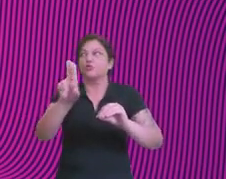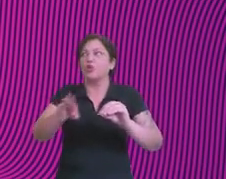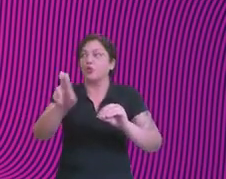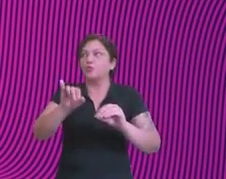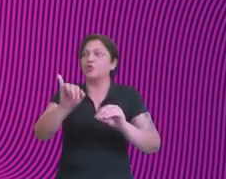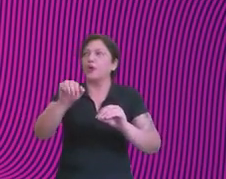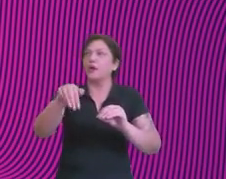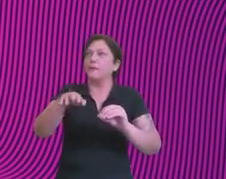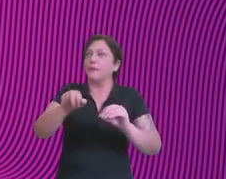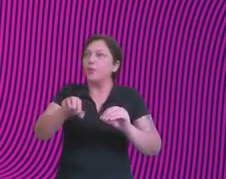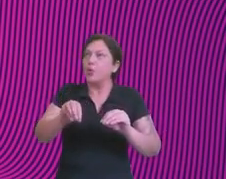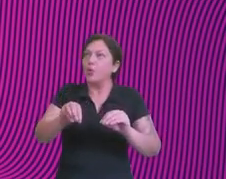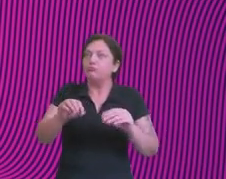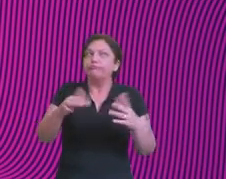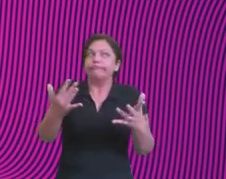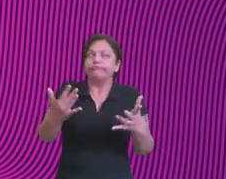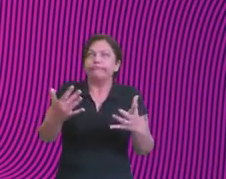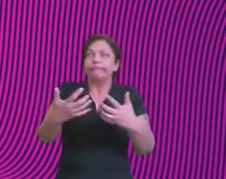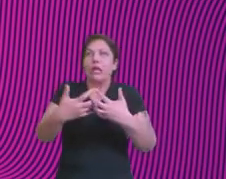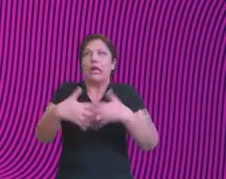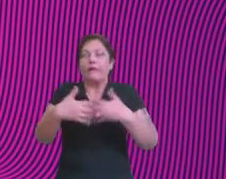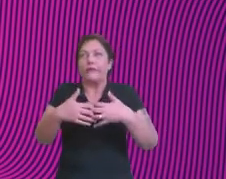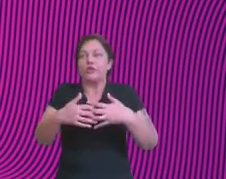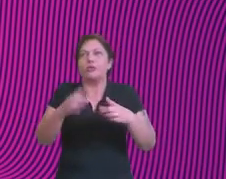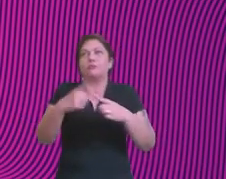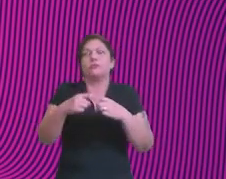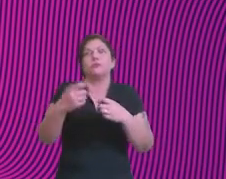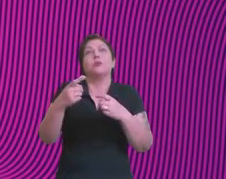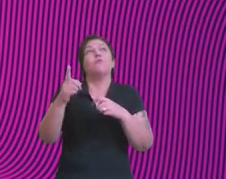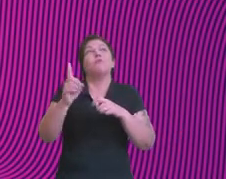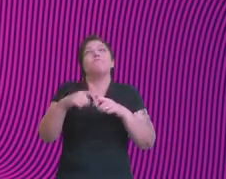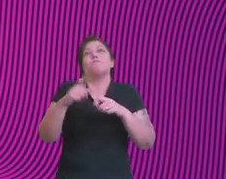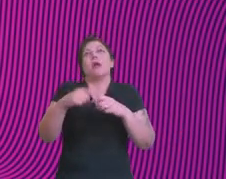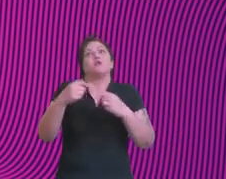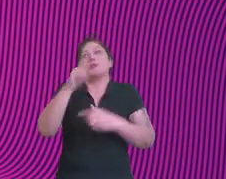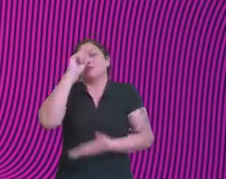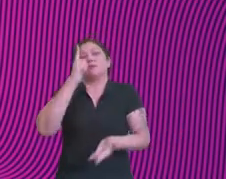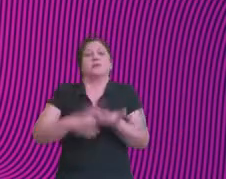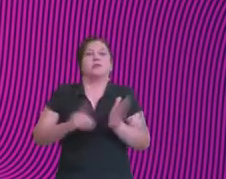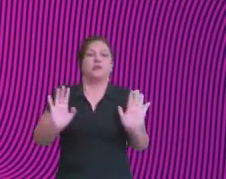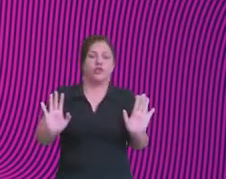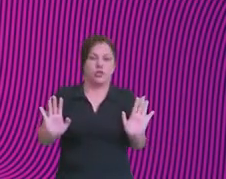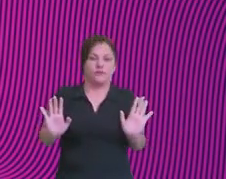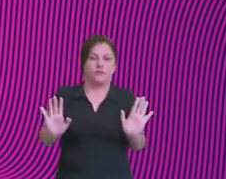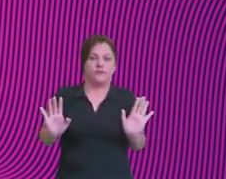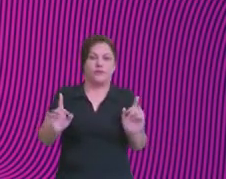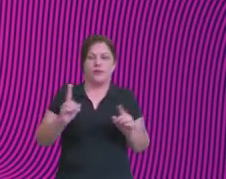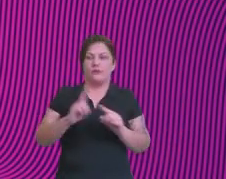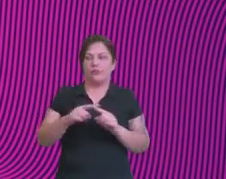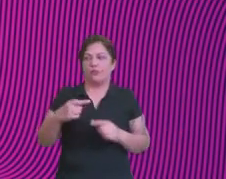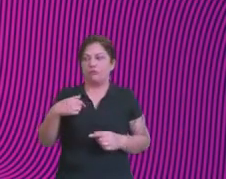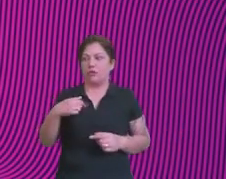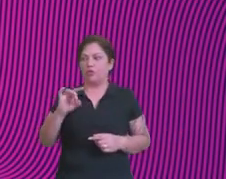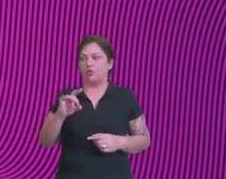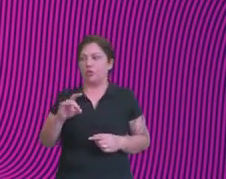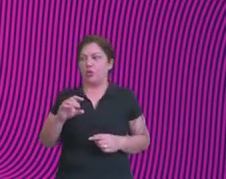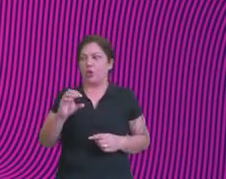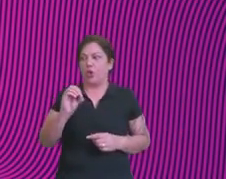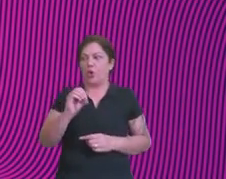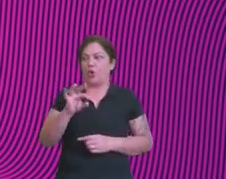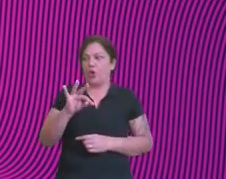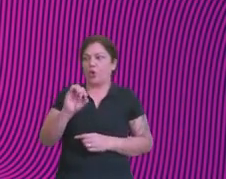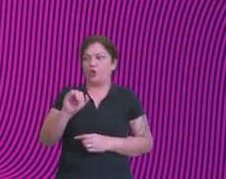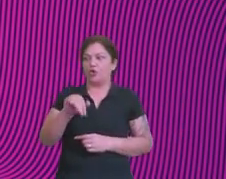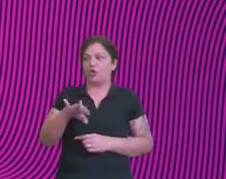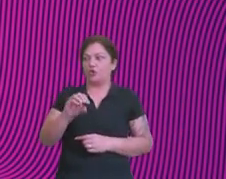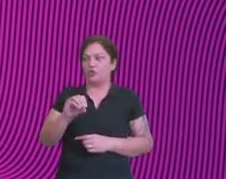a critério do médico que está acompanhando o paciente, né? A gente acaba fazendo Optimox, igual a gente faz para cólon, mas a gente não tem uma